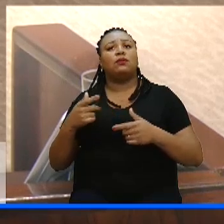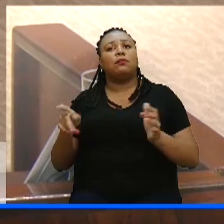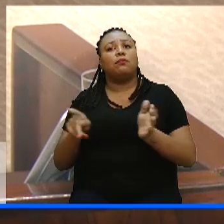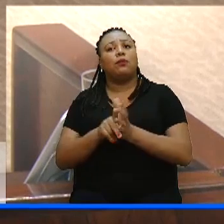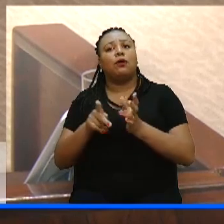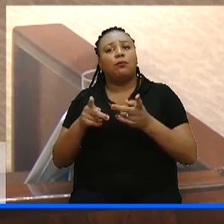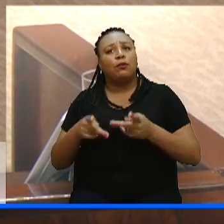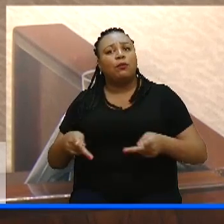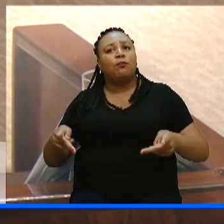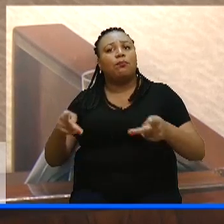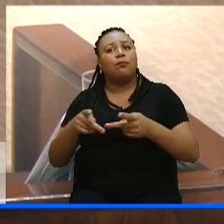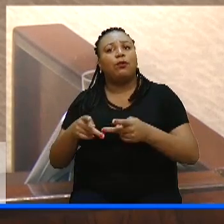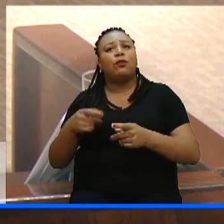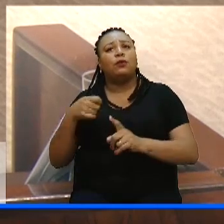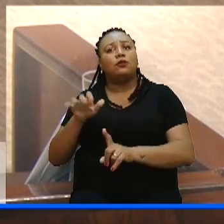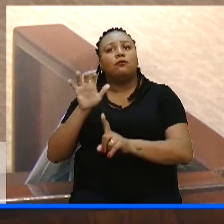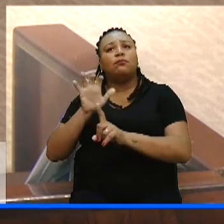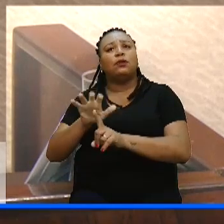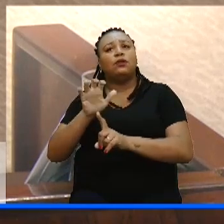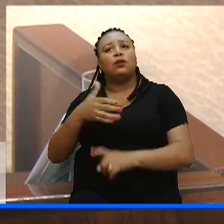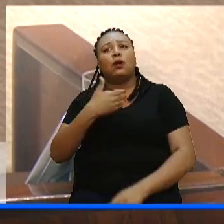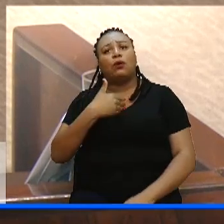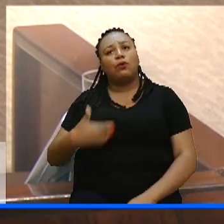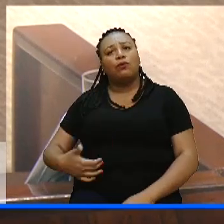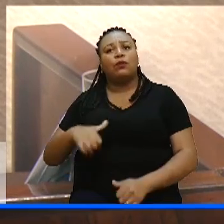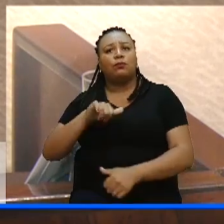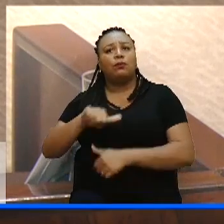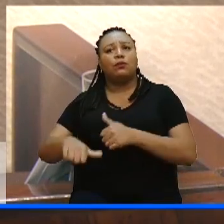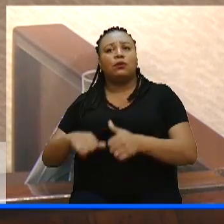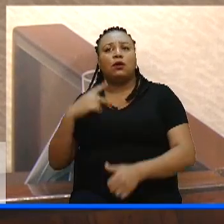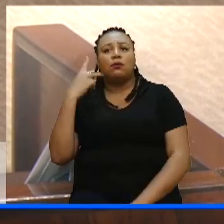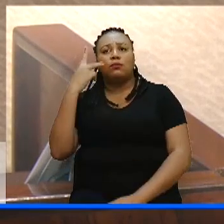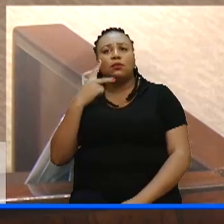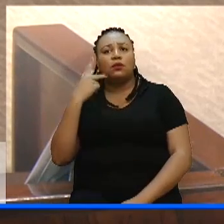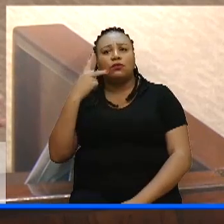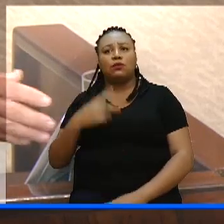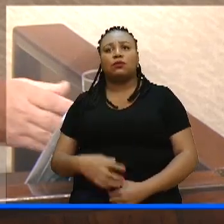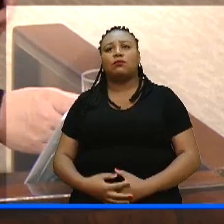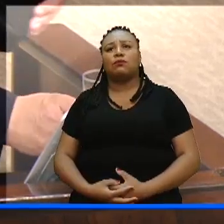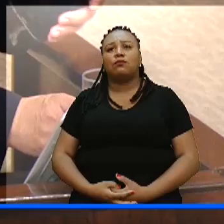povo que tem que pressionar os governos para mudar suas políticas